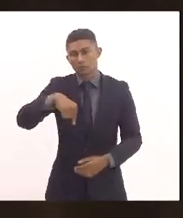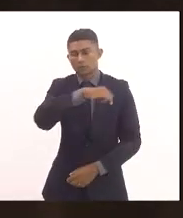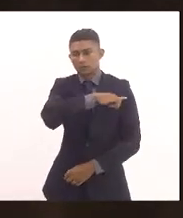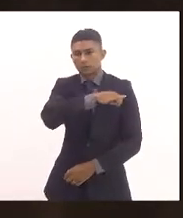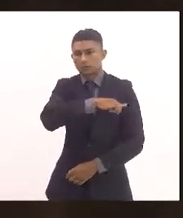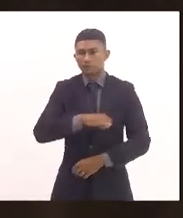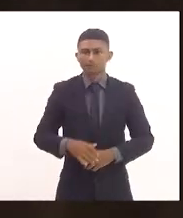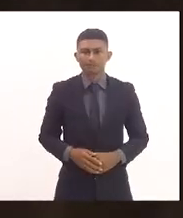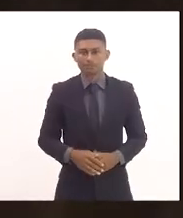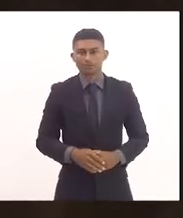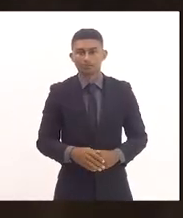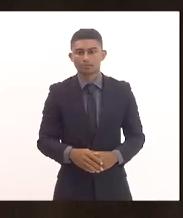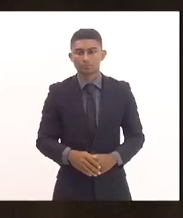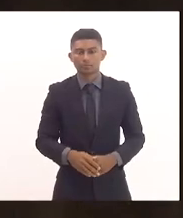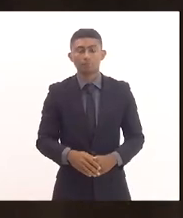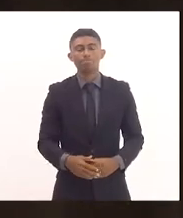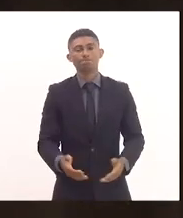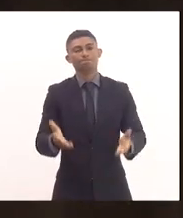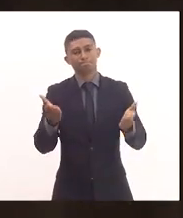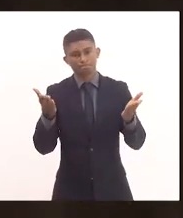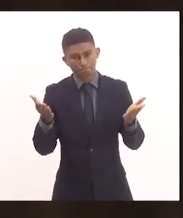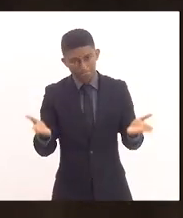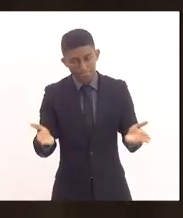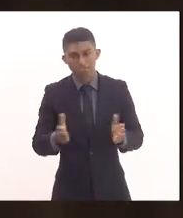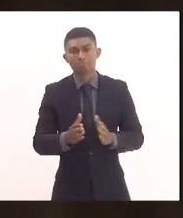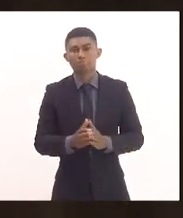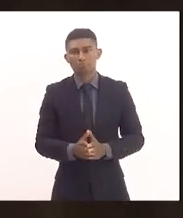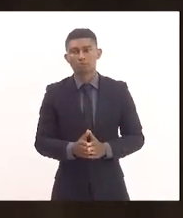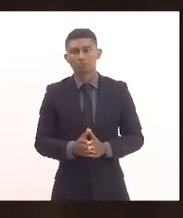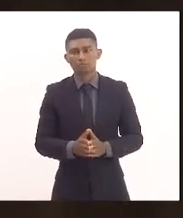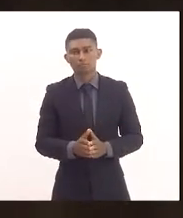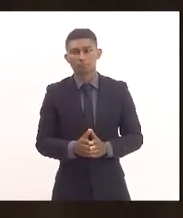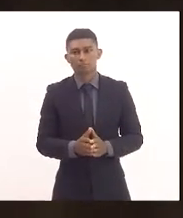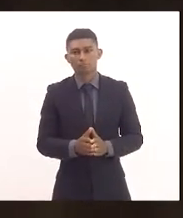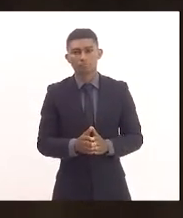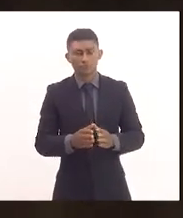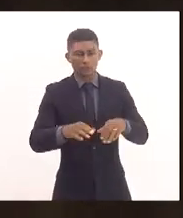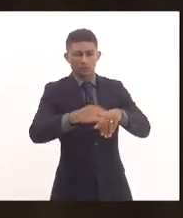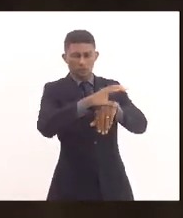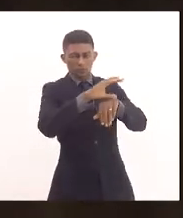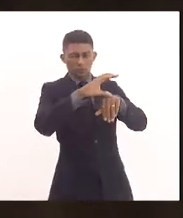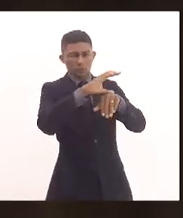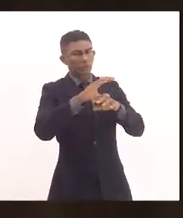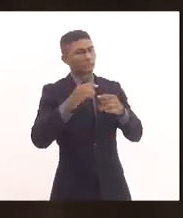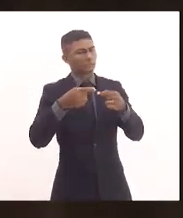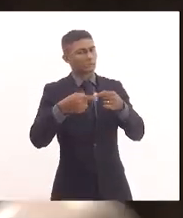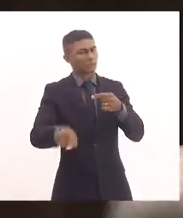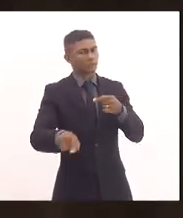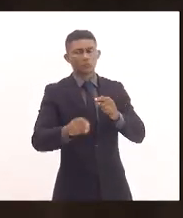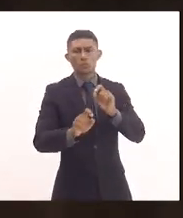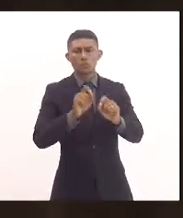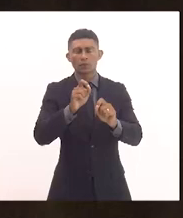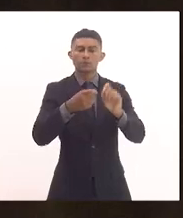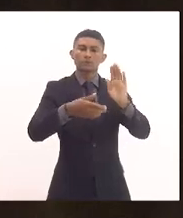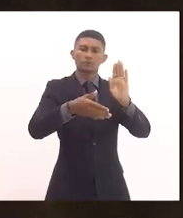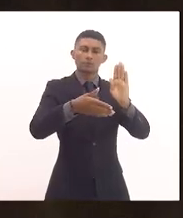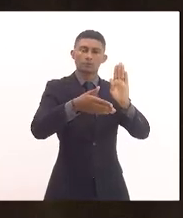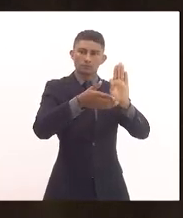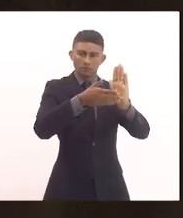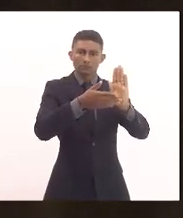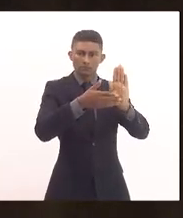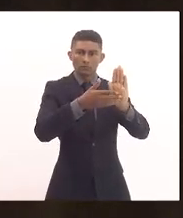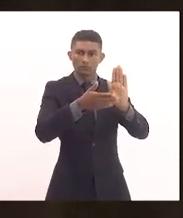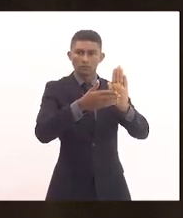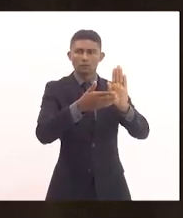providências. Senhor presidente, o único óbice constitucional é essa proposta não ter sido